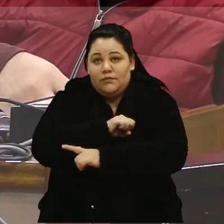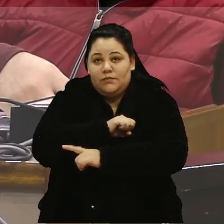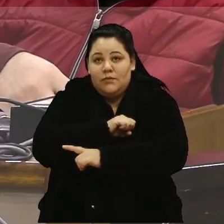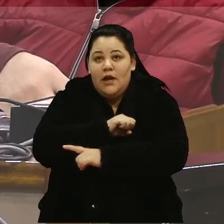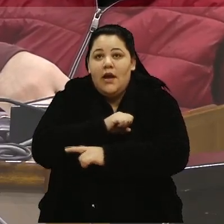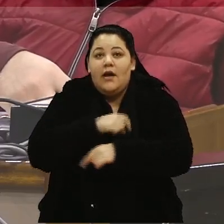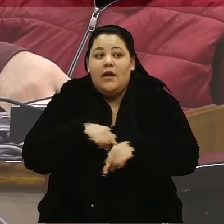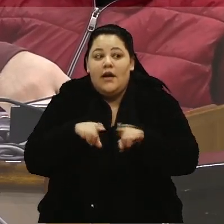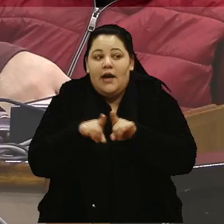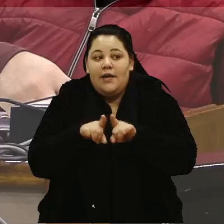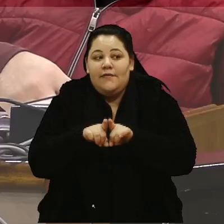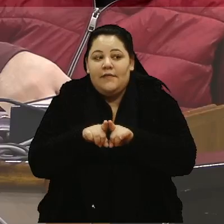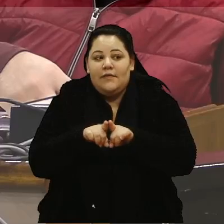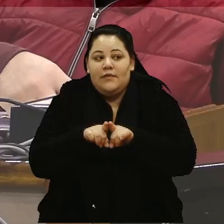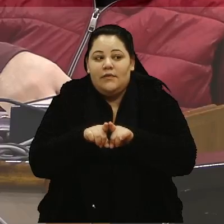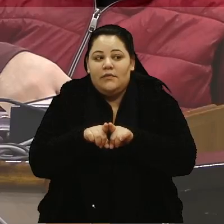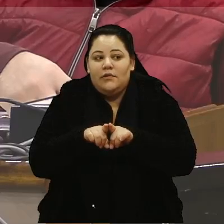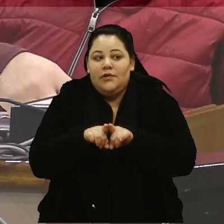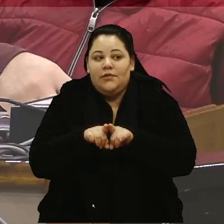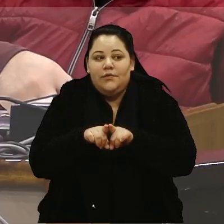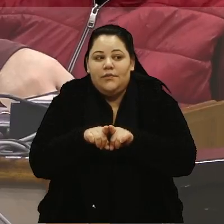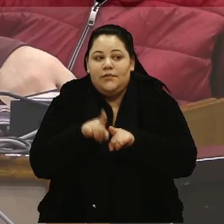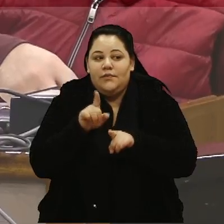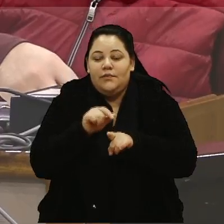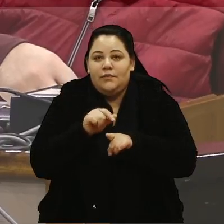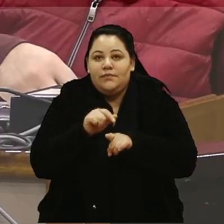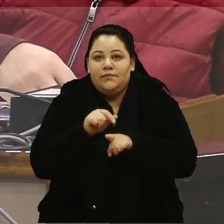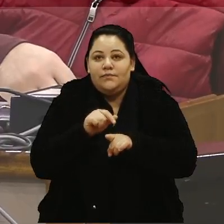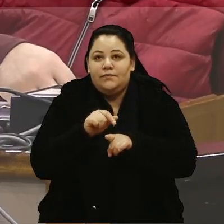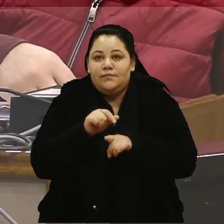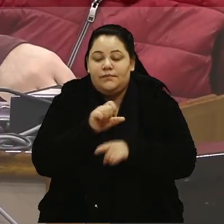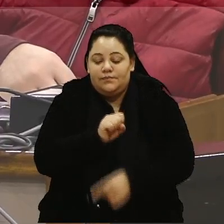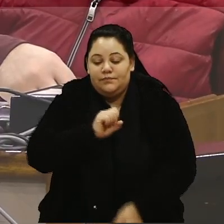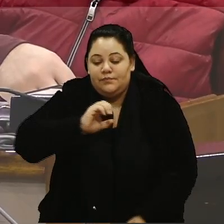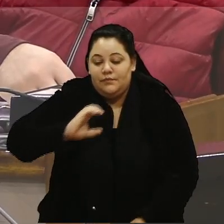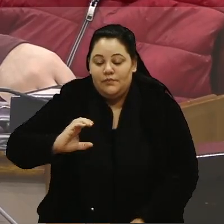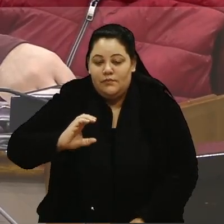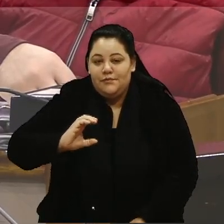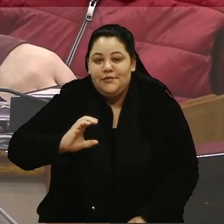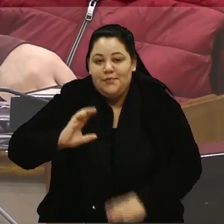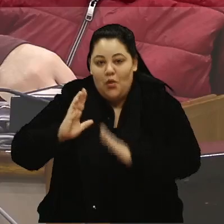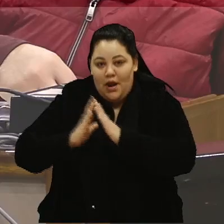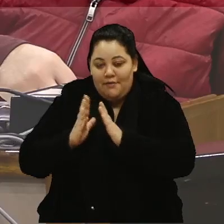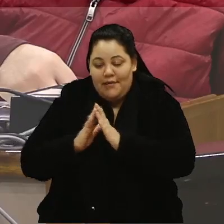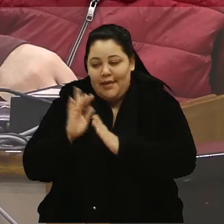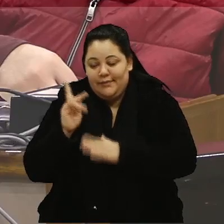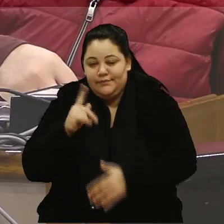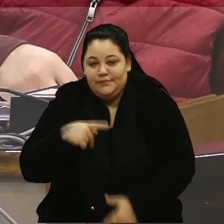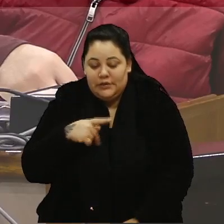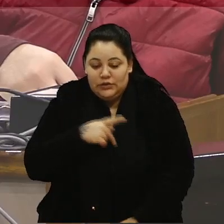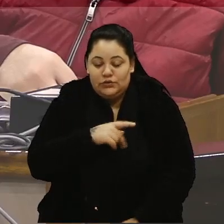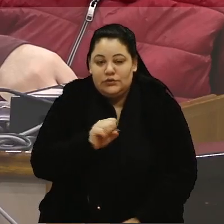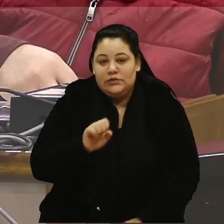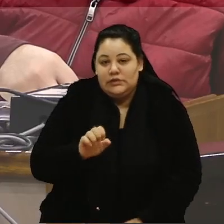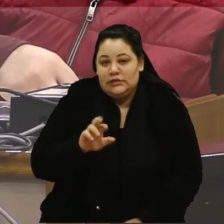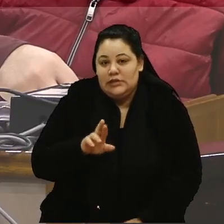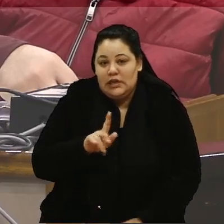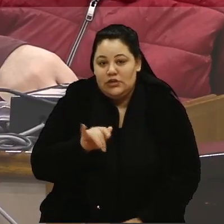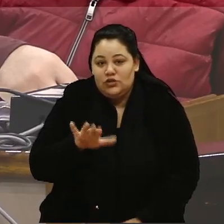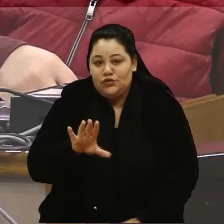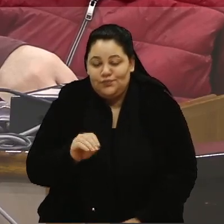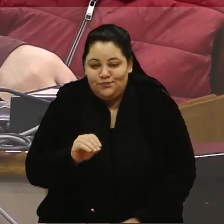liderada pelo pastor Daniel. Natural de Turvo, Santa Catarina, onde residia, o pastor Sérgio partiu